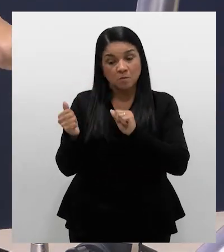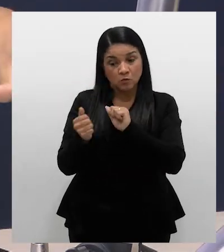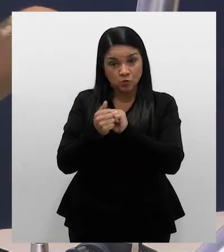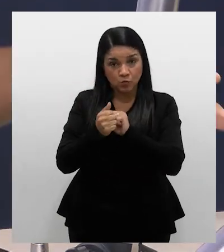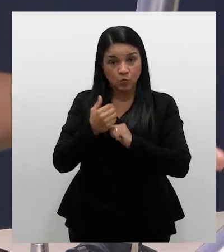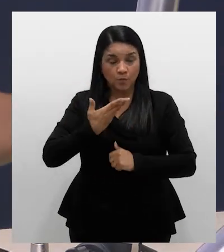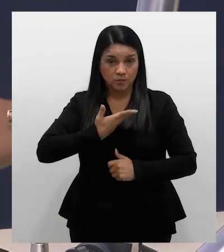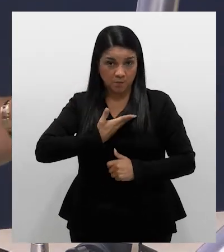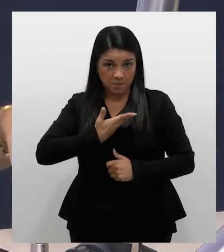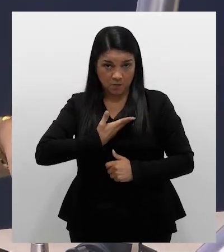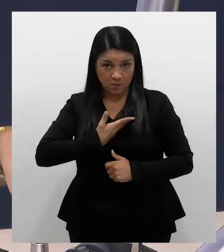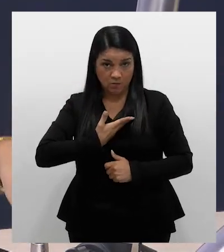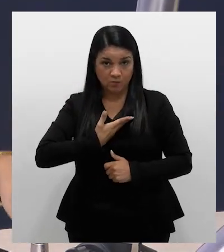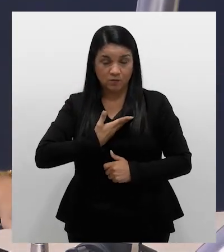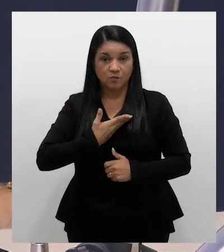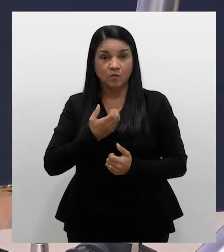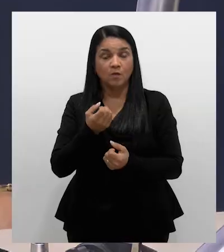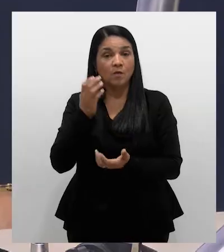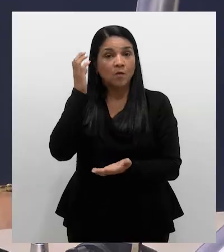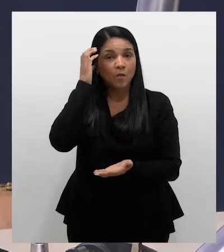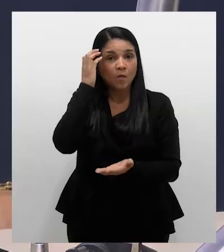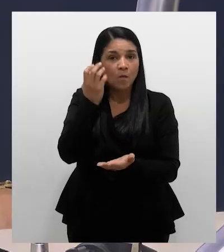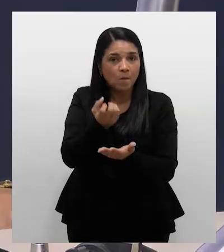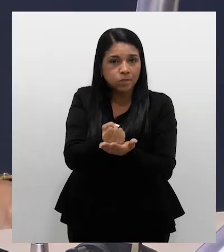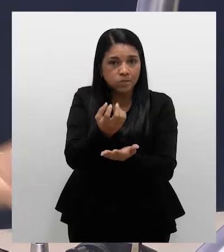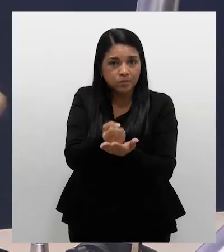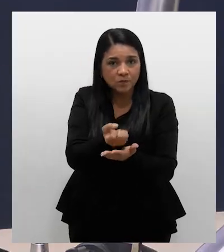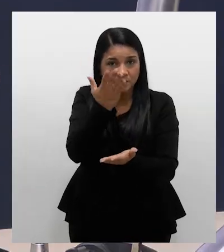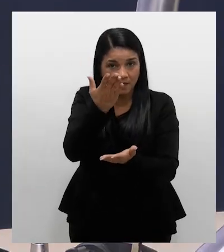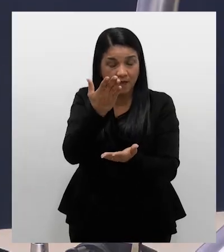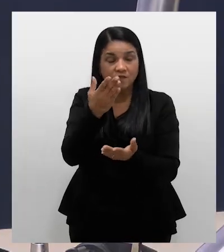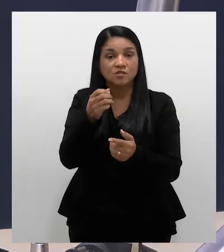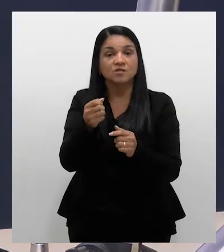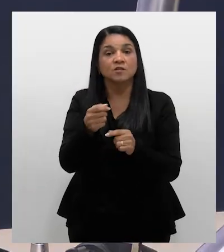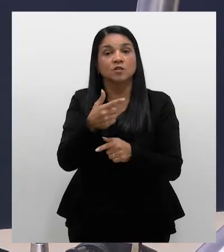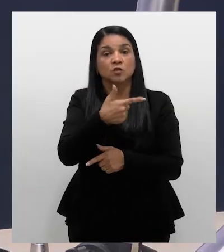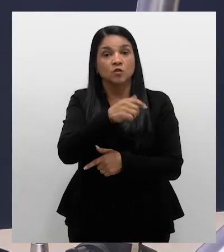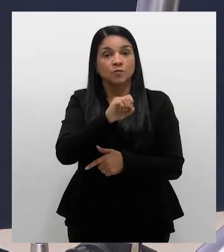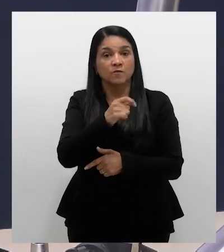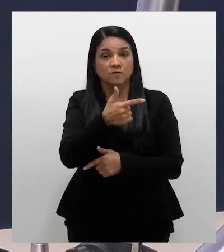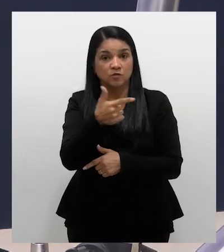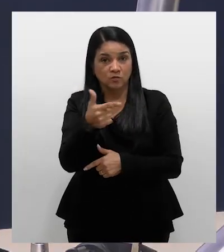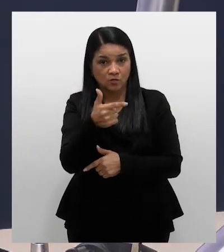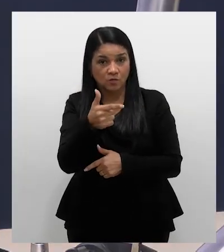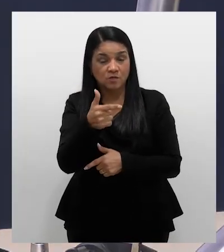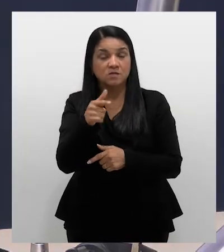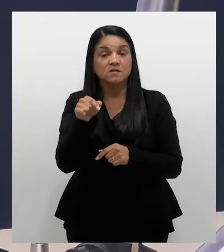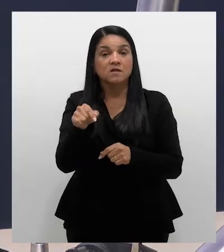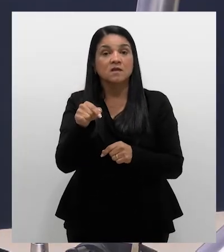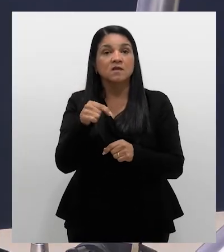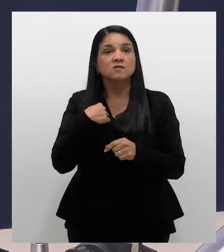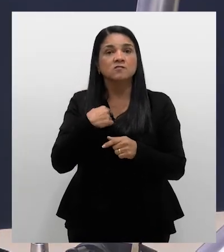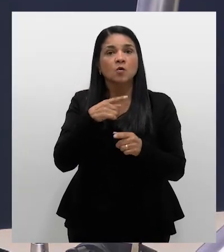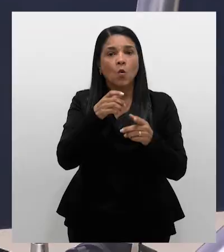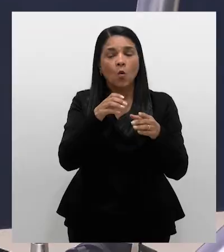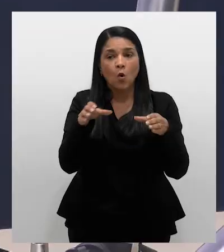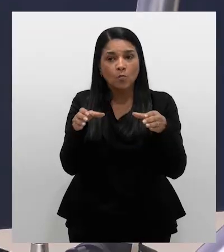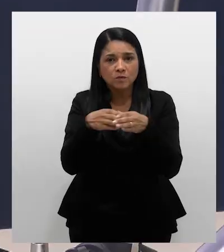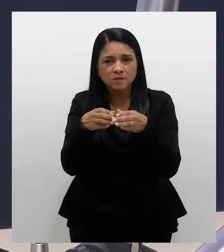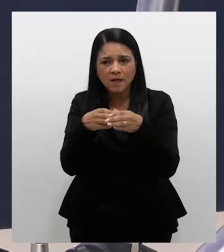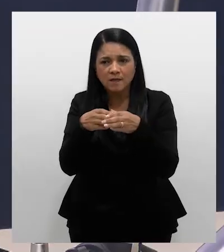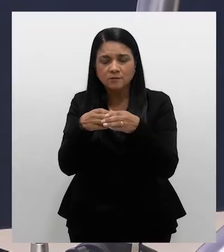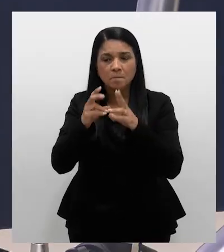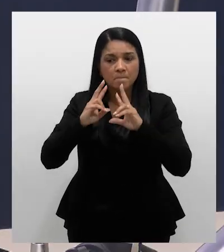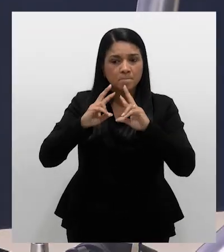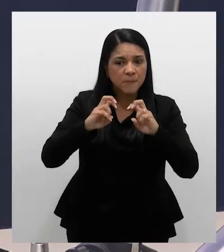nós fizemos o podcast em 2022, o nosso intuito era que a comunidade visse que existe talento